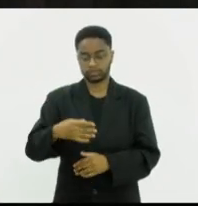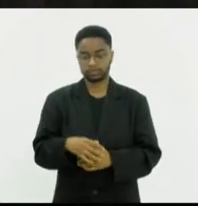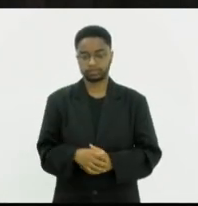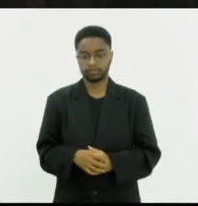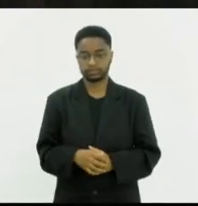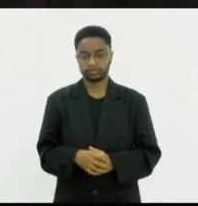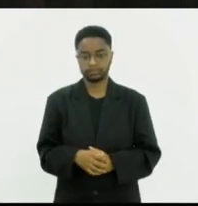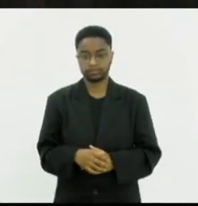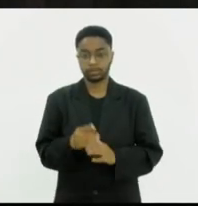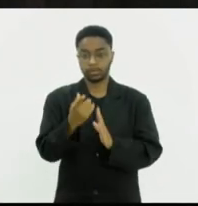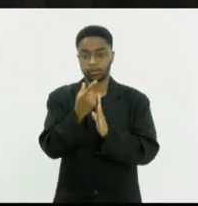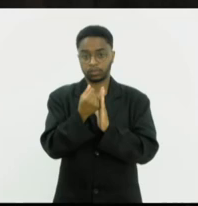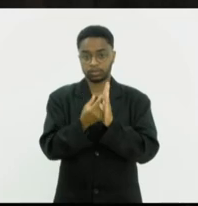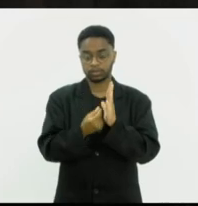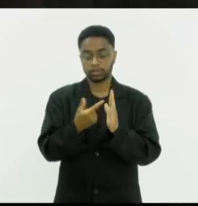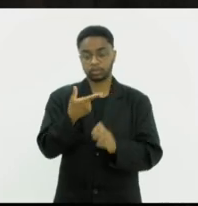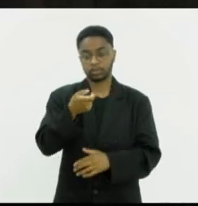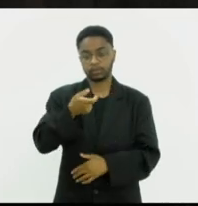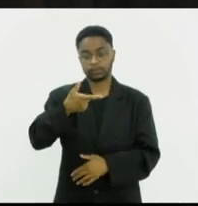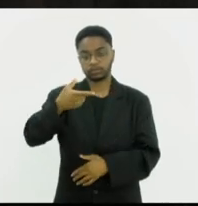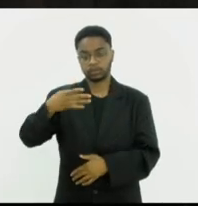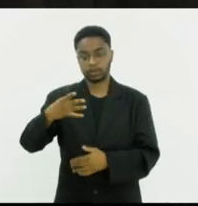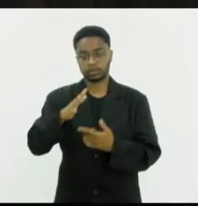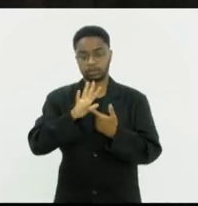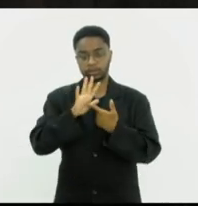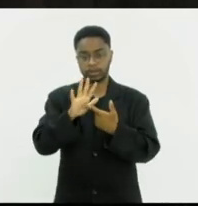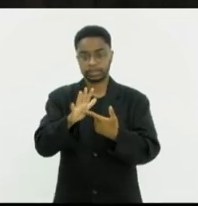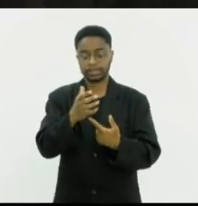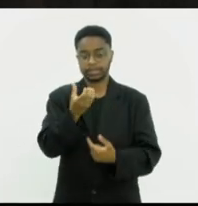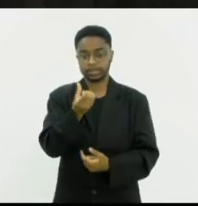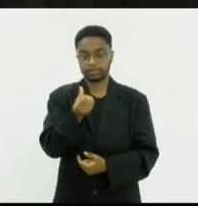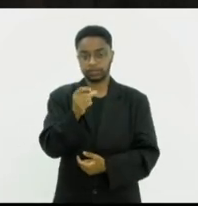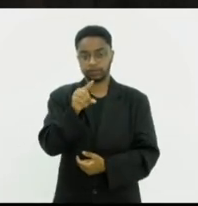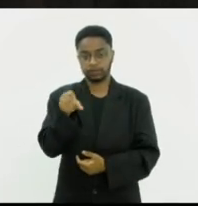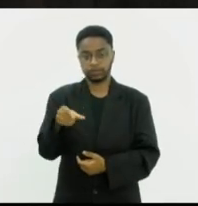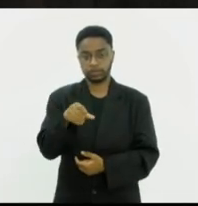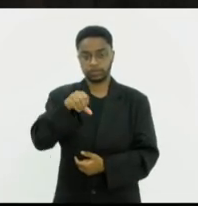de 2024 consta 6,9